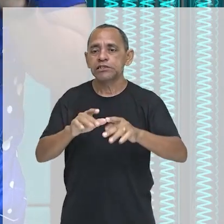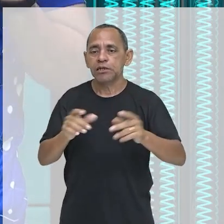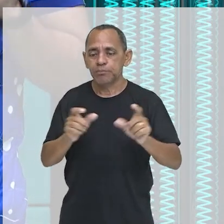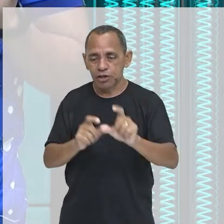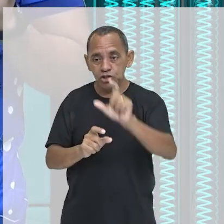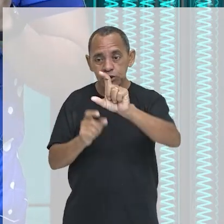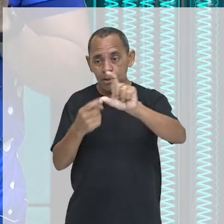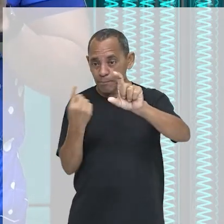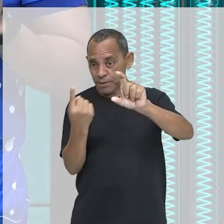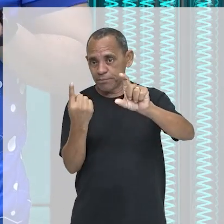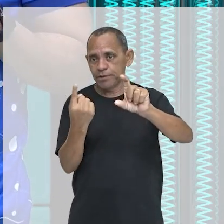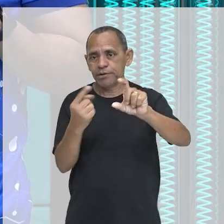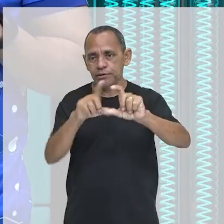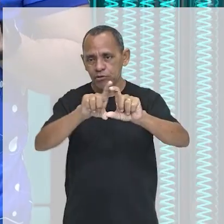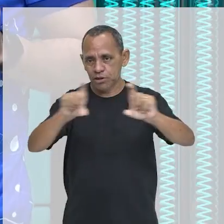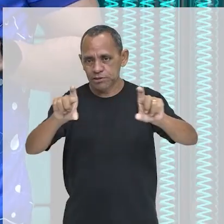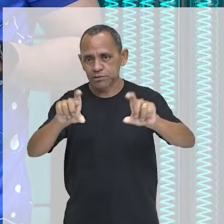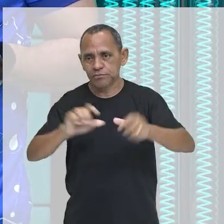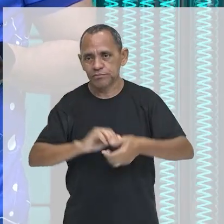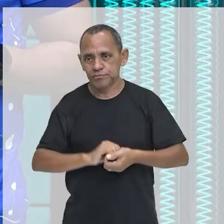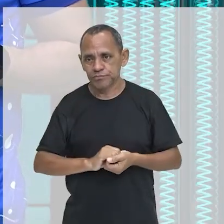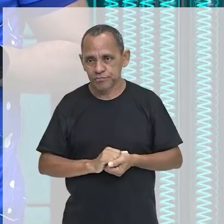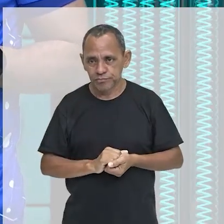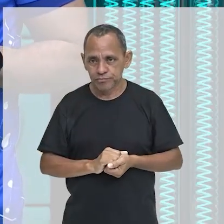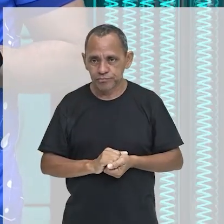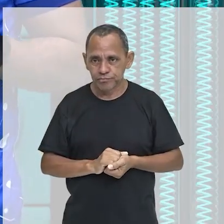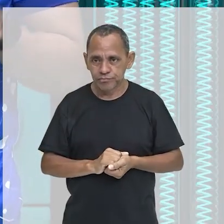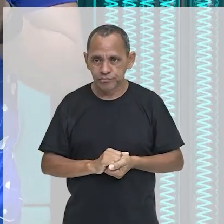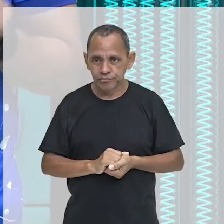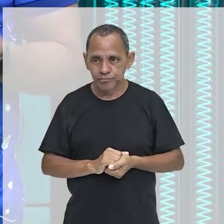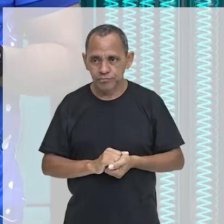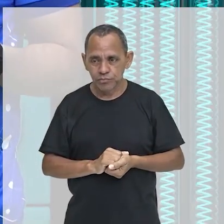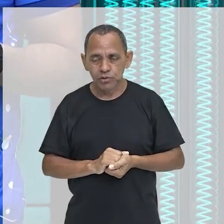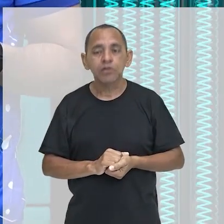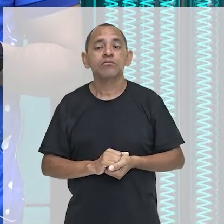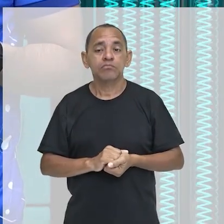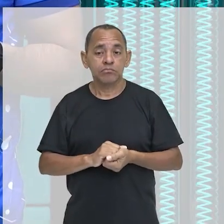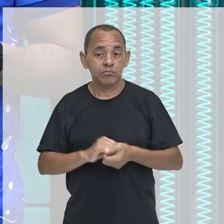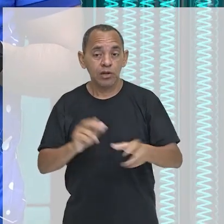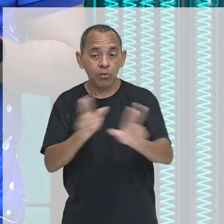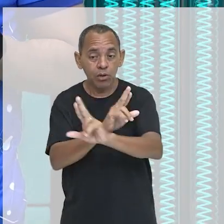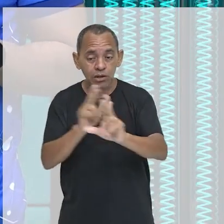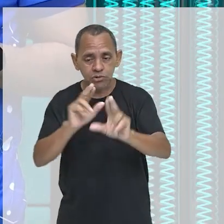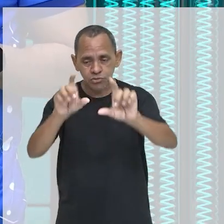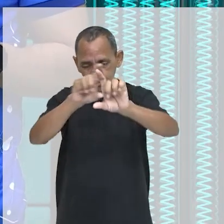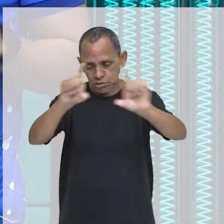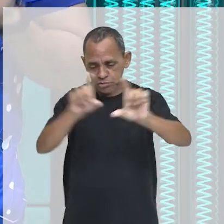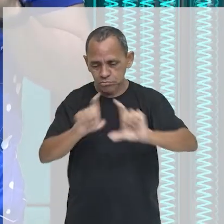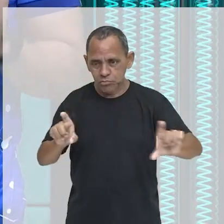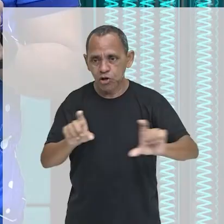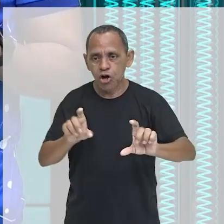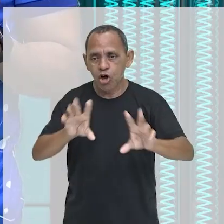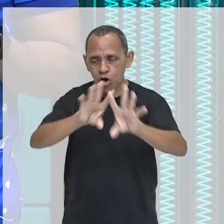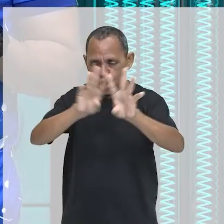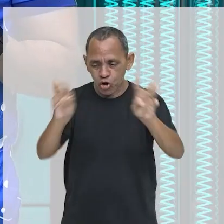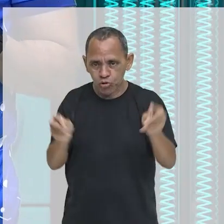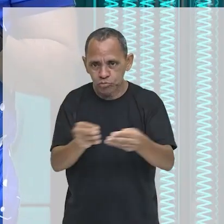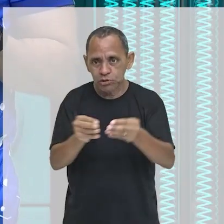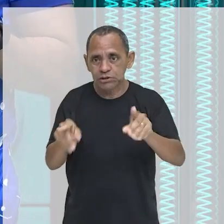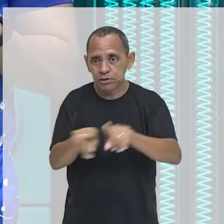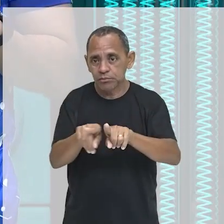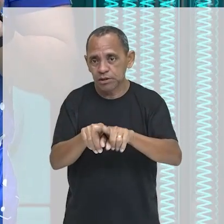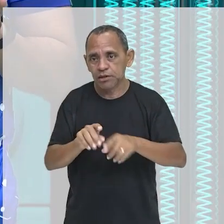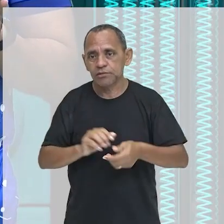subordinada? Oração subordinada é uma oração que se subordina a outra, é uma relação entre as orações, tá certo? Quando eu falo